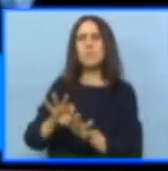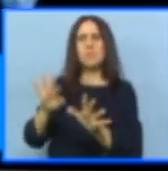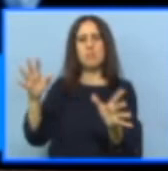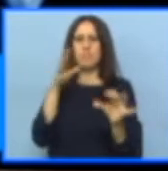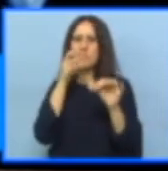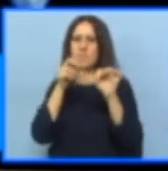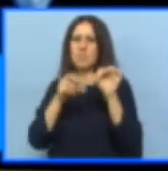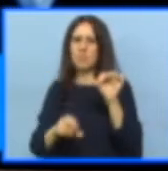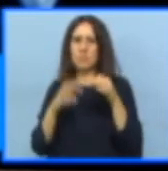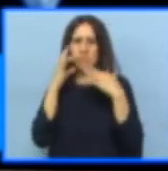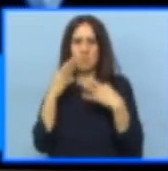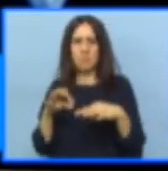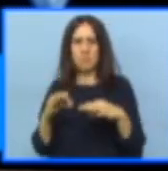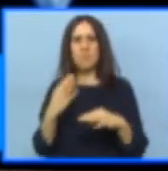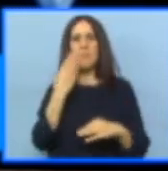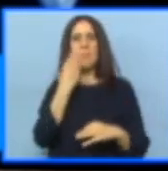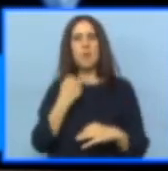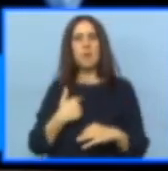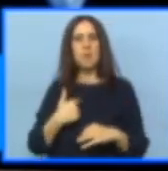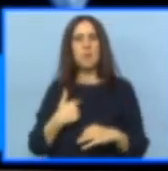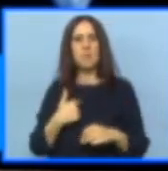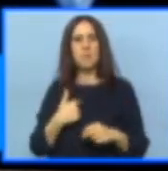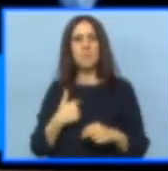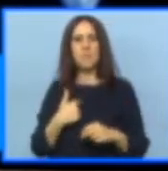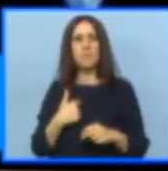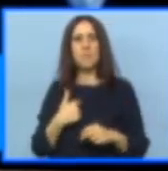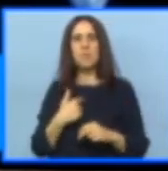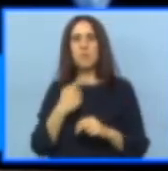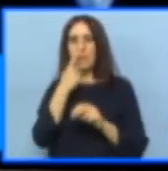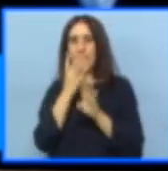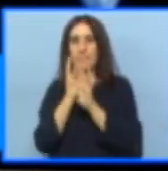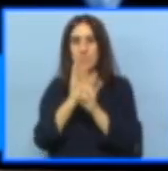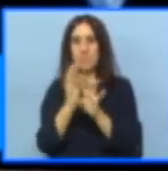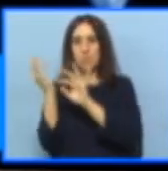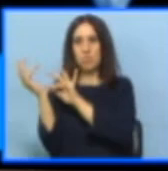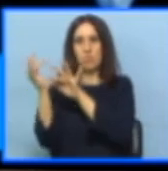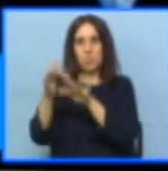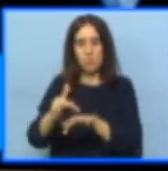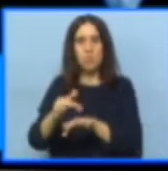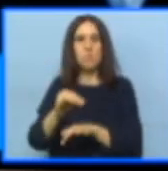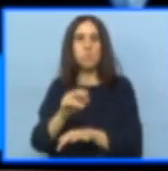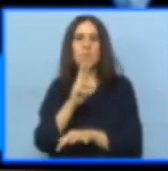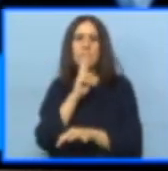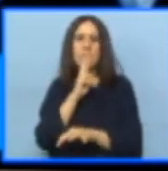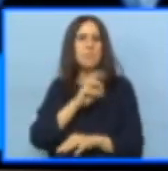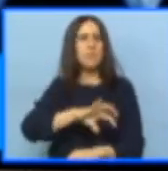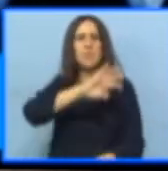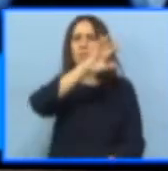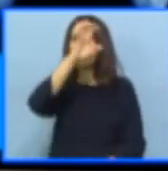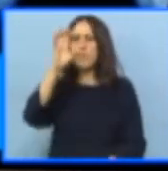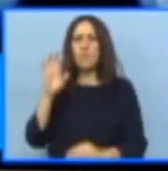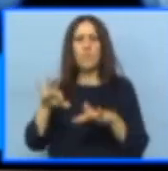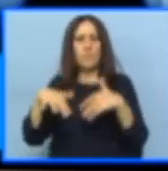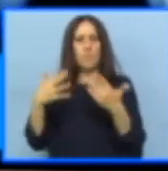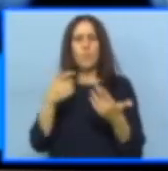mensagem simples. E, portanto, acho que todos os peregrinos que se dirigem a Fátima, sejam eles de que nacionalidade forem,